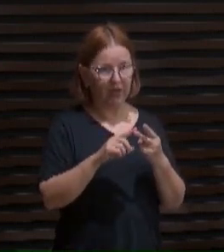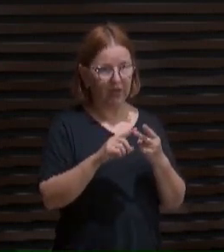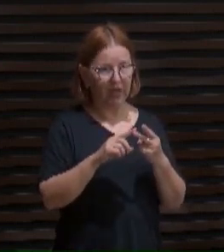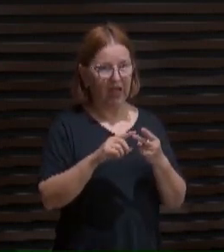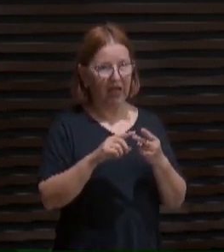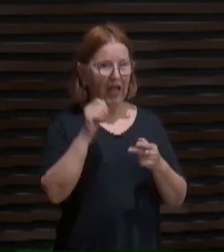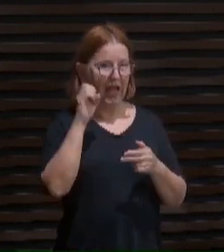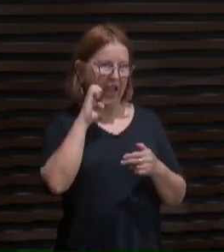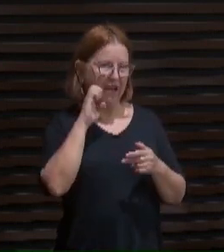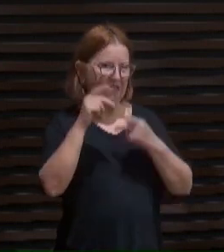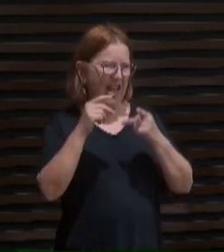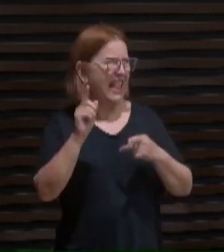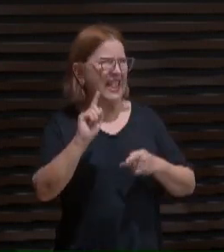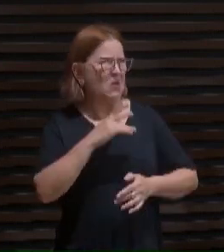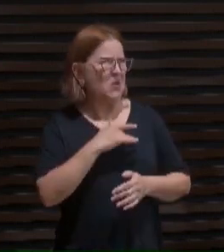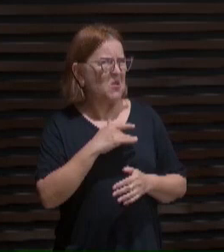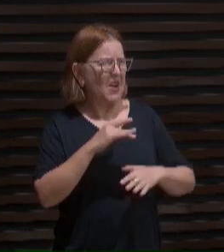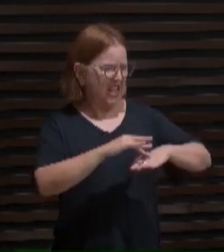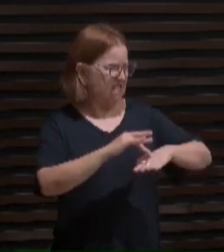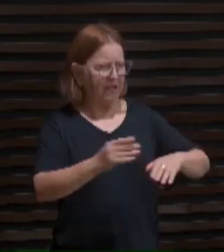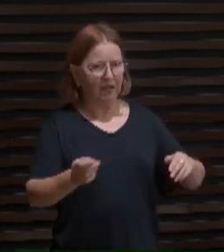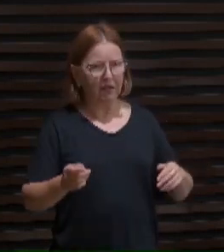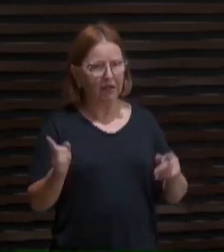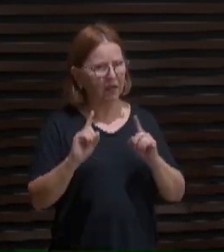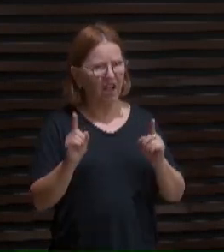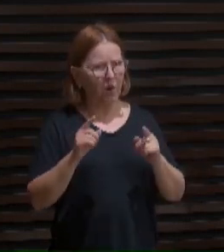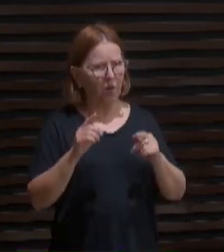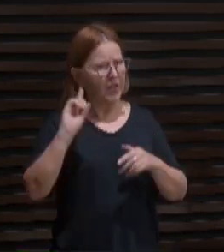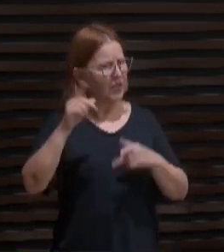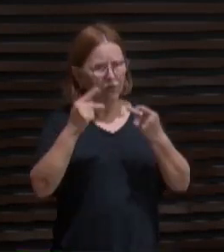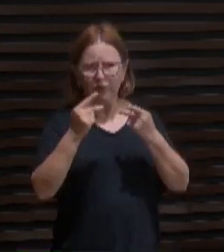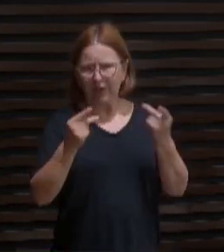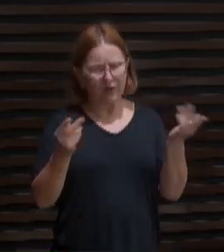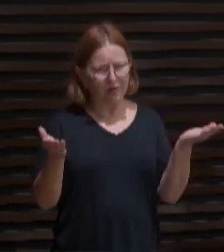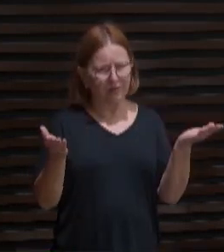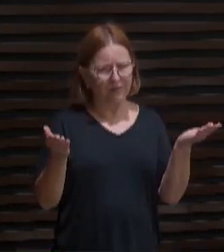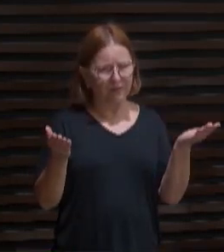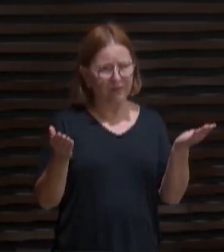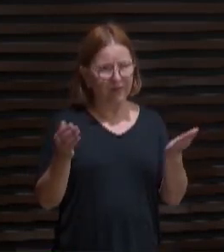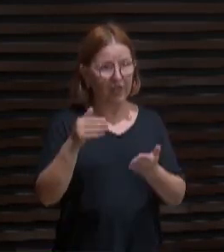tocar. Então ela fez subtração e fez acréscimo. E tirou,